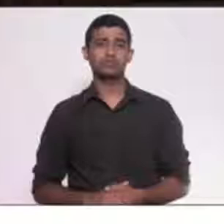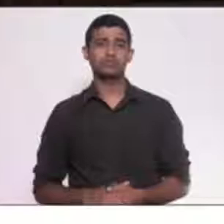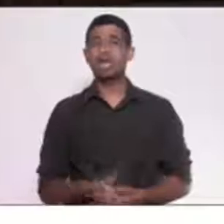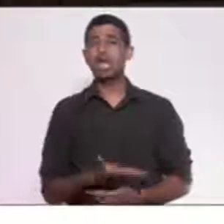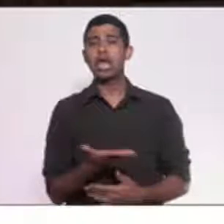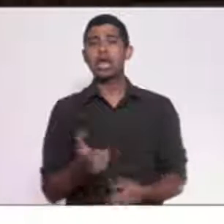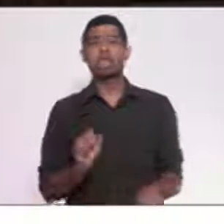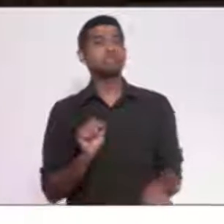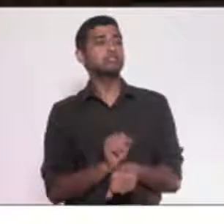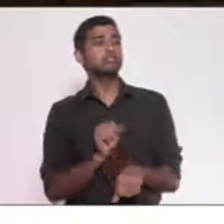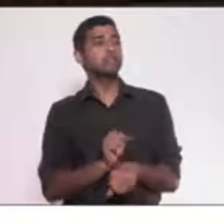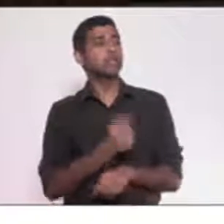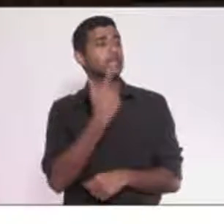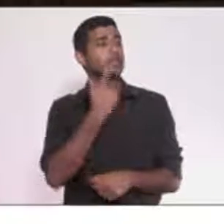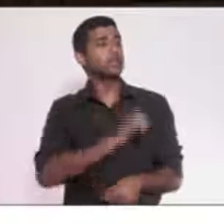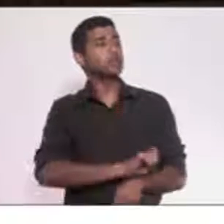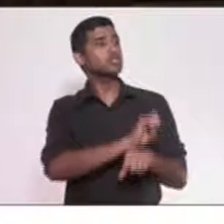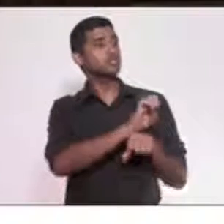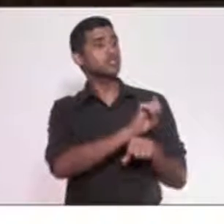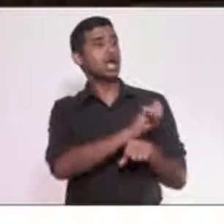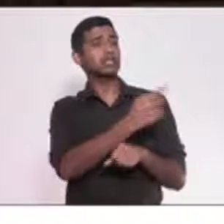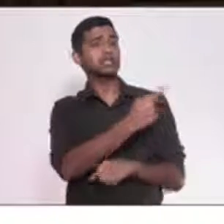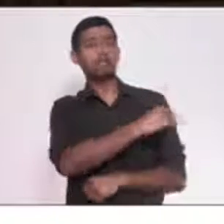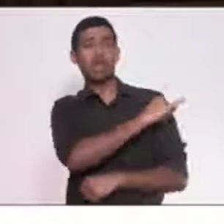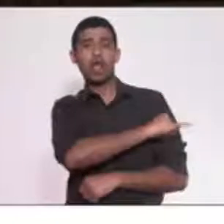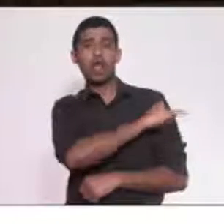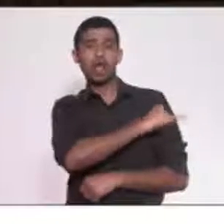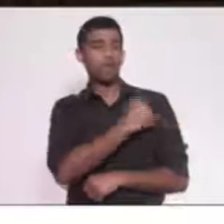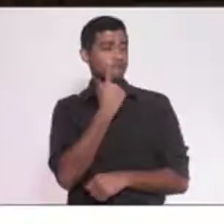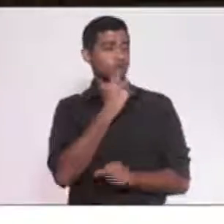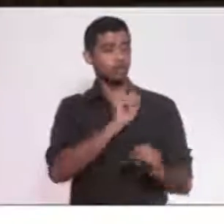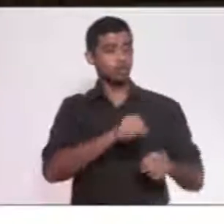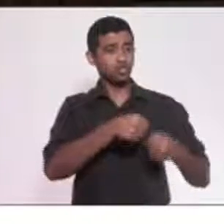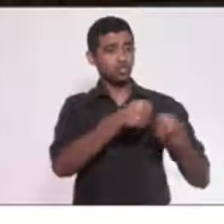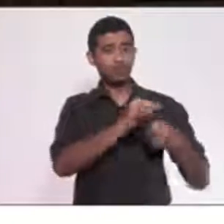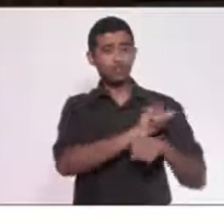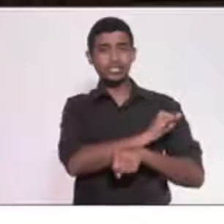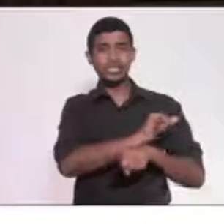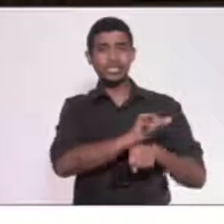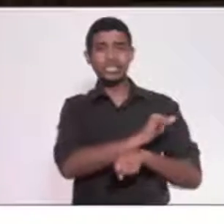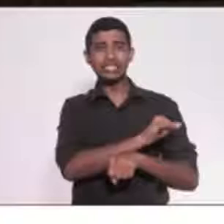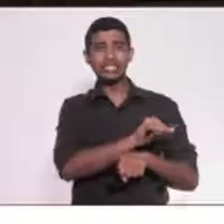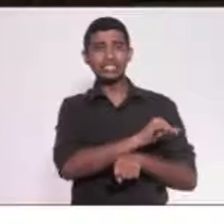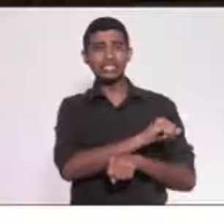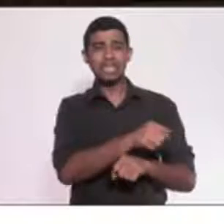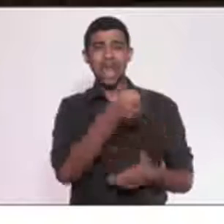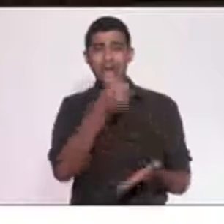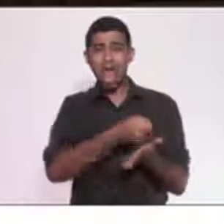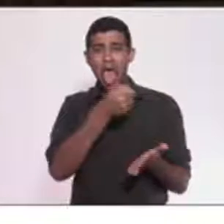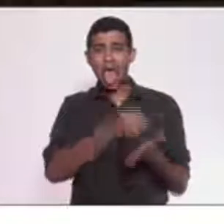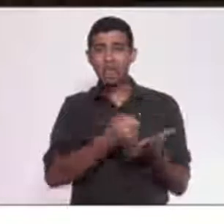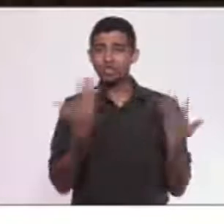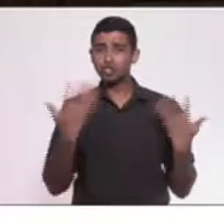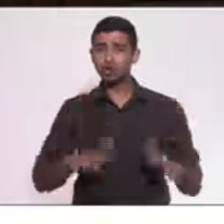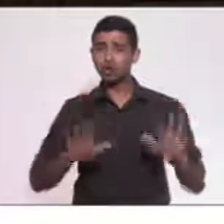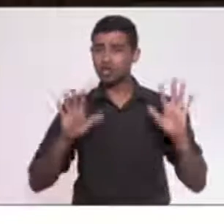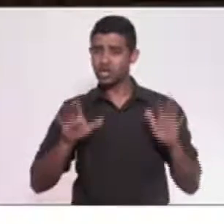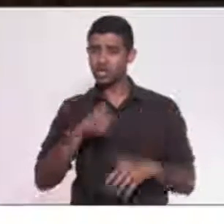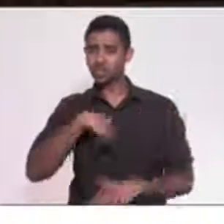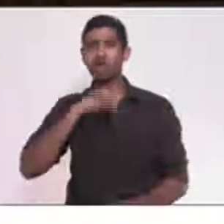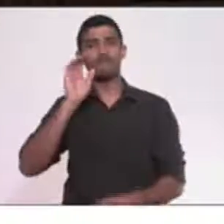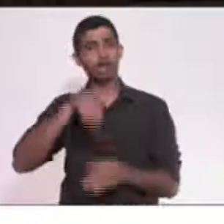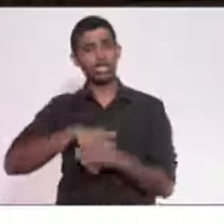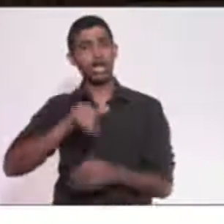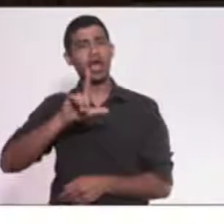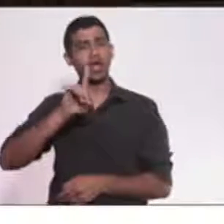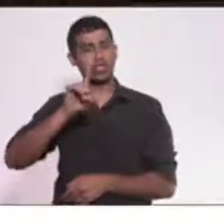do Estado do Rio de Janeiro um esforço de planejamento estratégico que ele insiste em não fazer. Votamos LDO